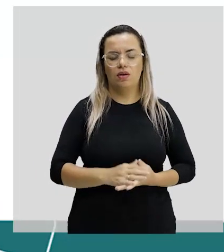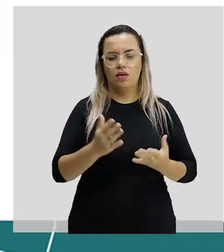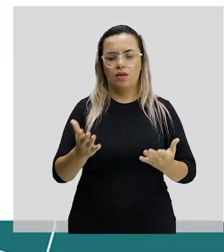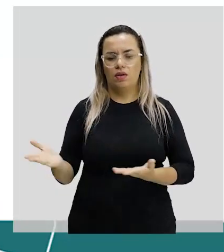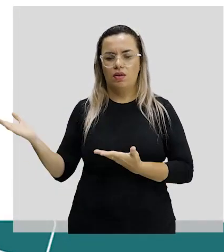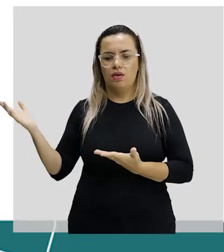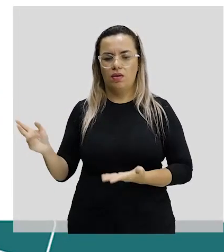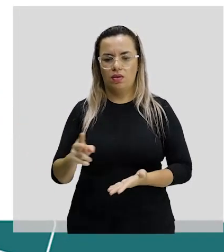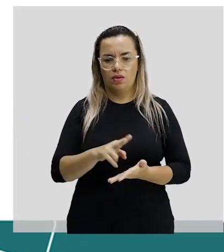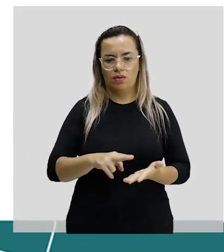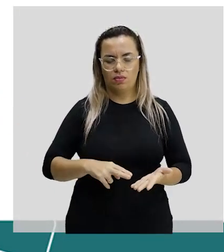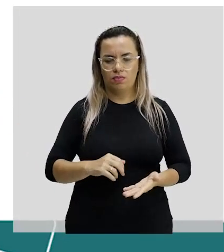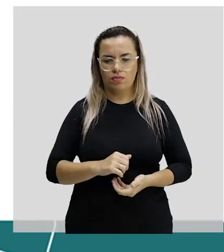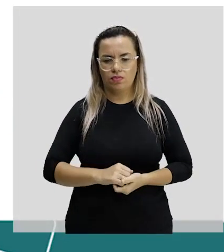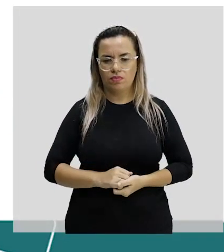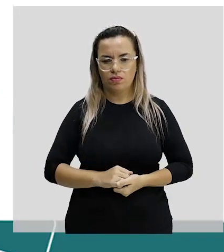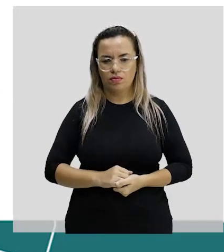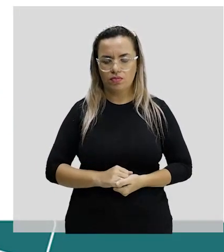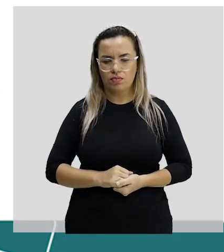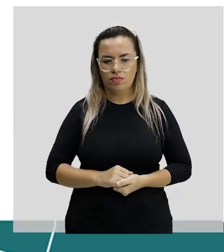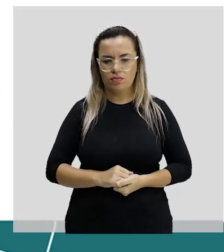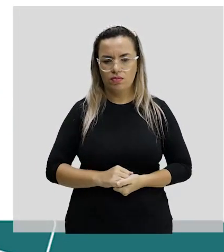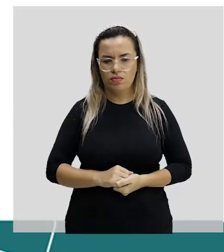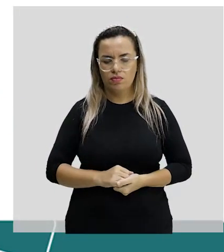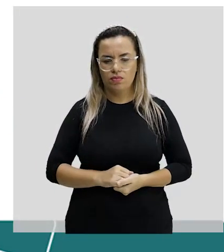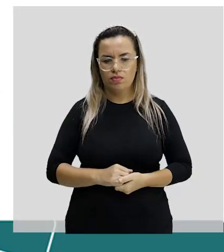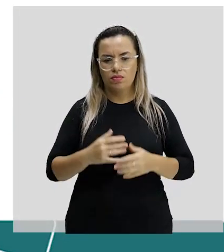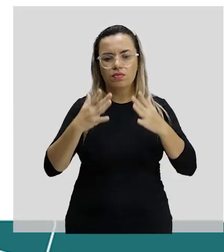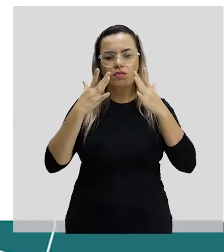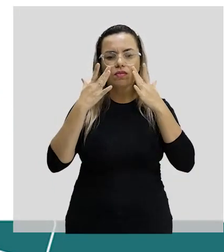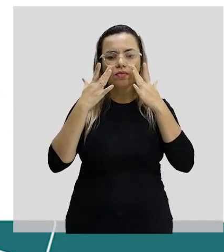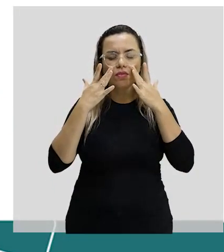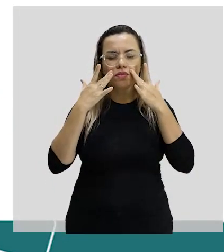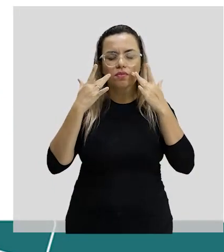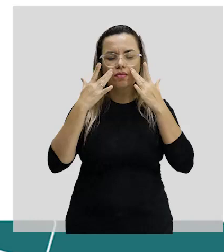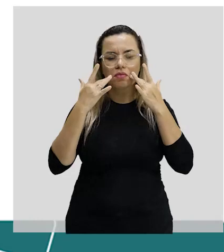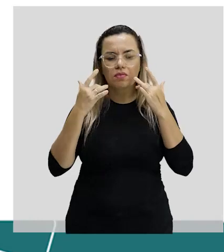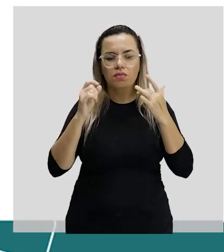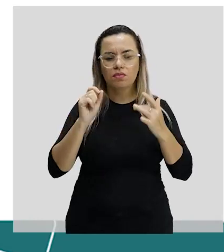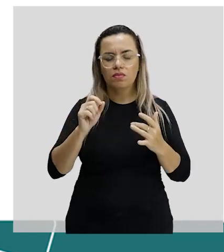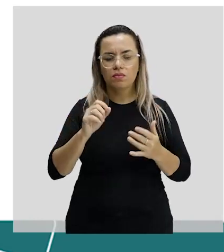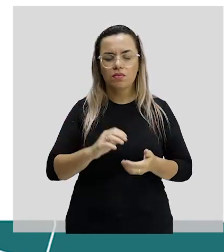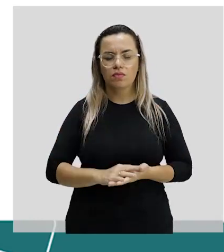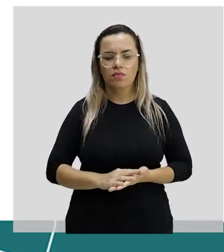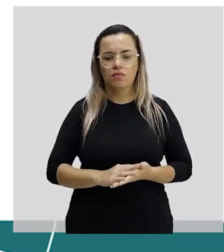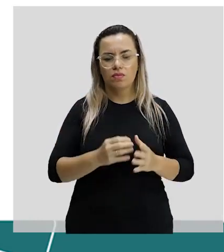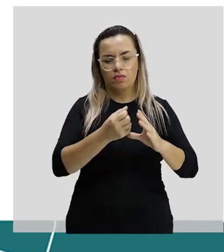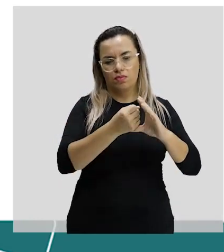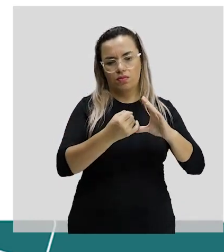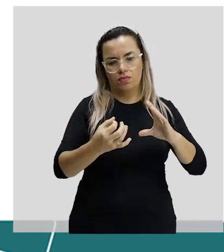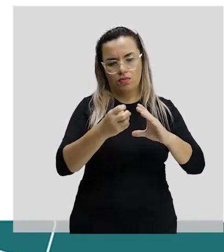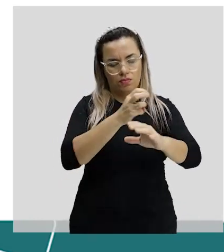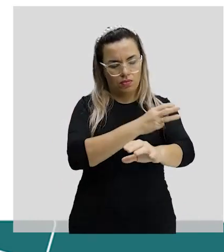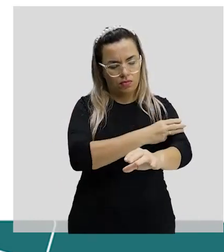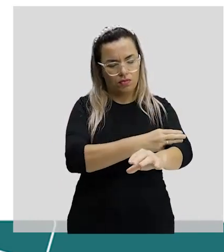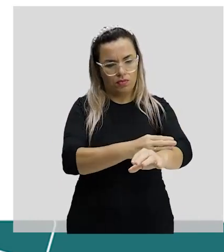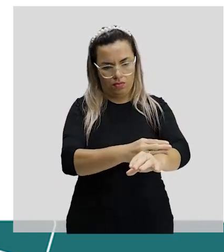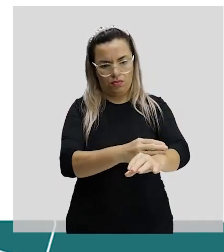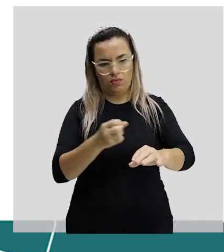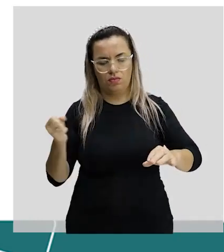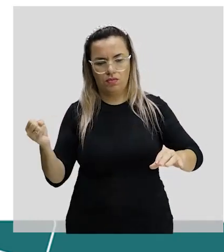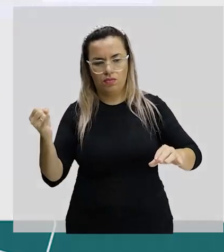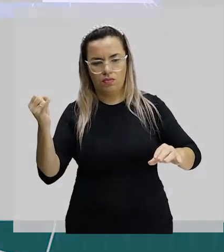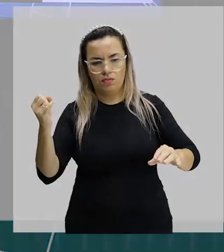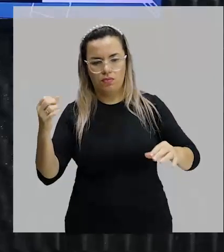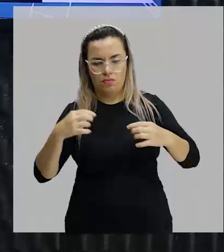Thérèse Racan é uma peça que trata sobre a análise do ser humano no aspecto moral. E eu achei interessante esse figurino,